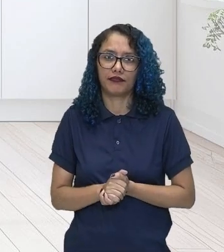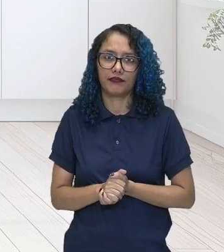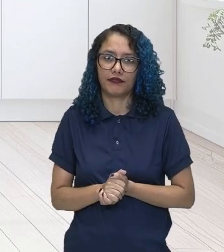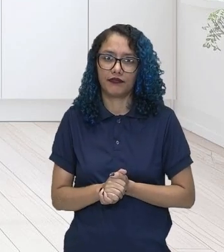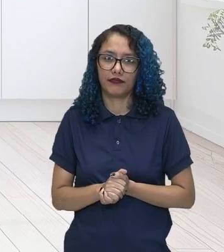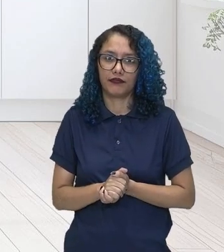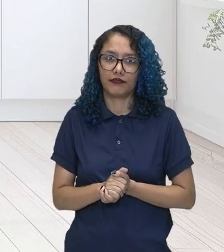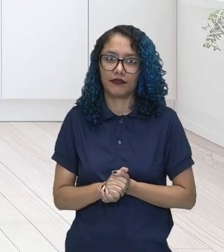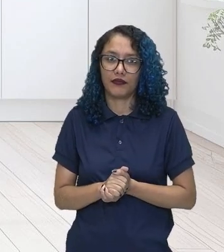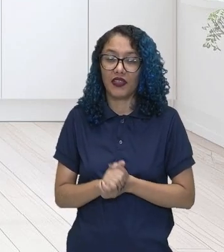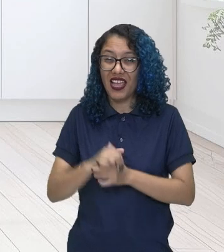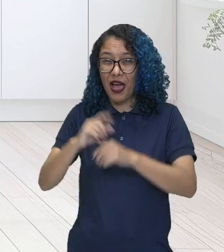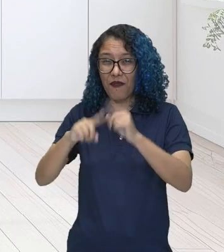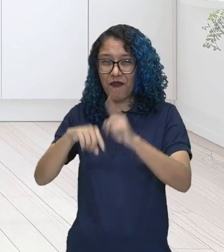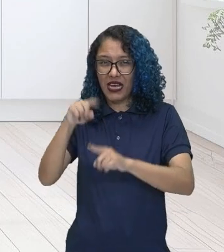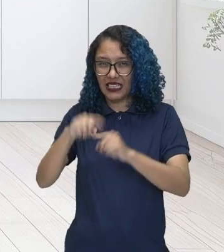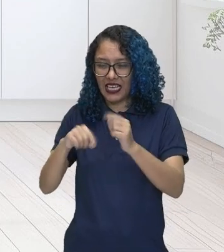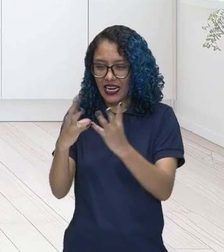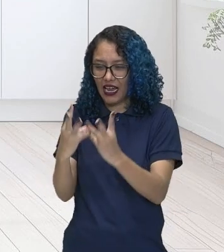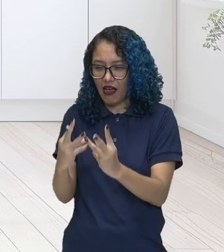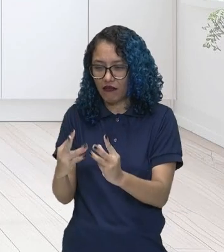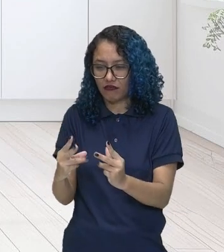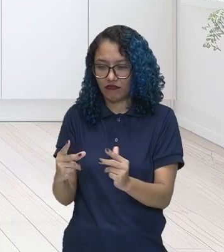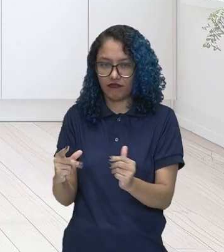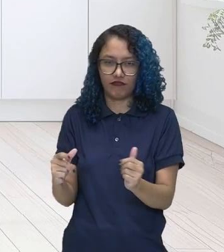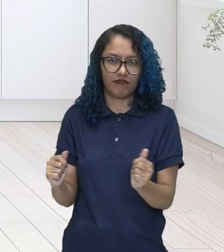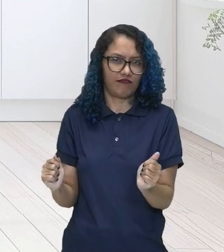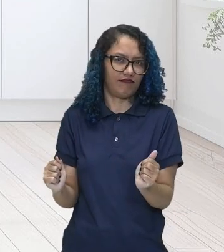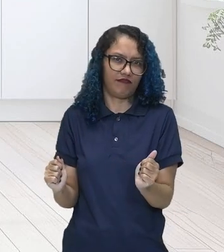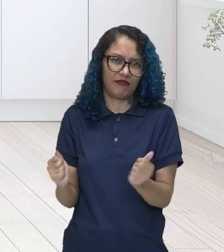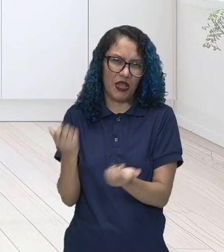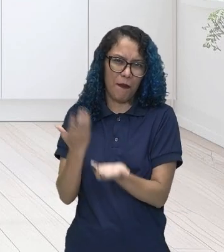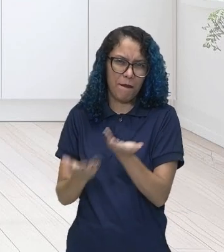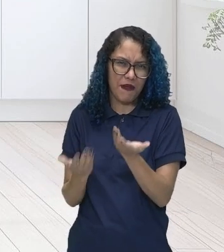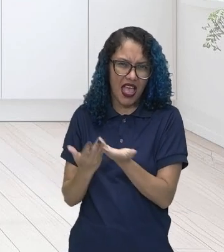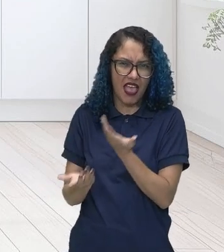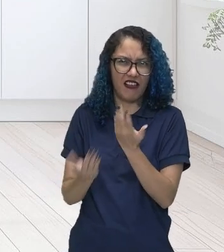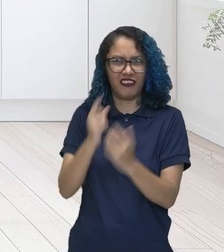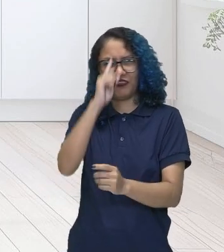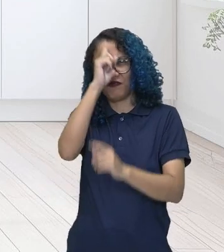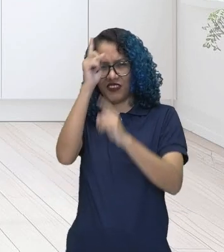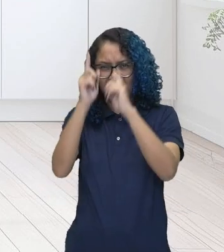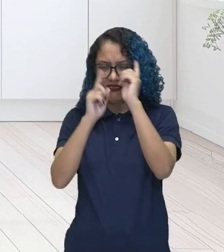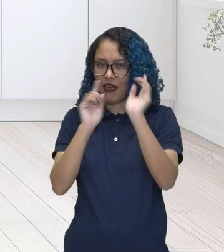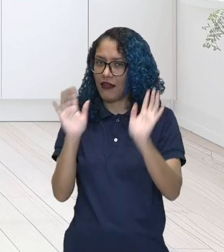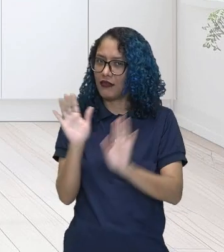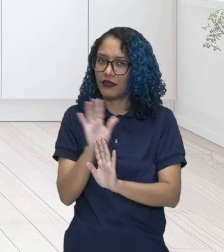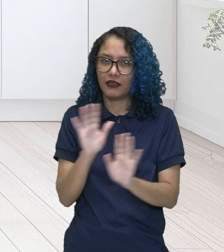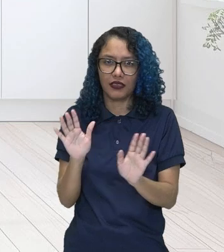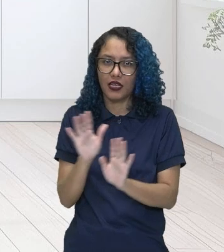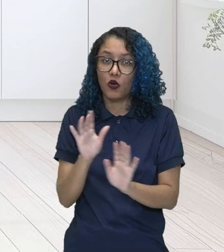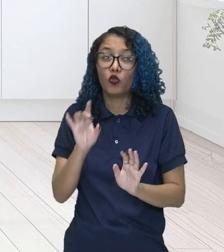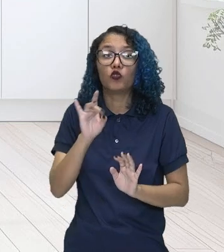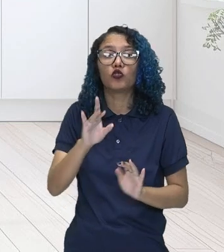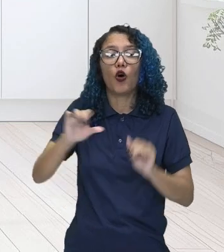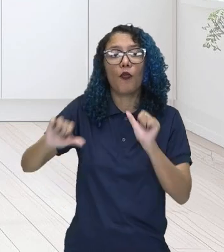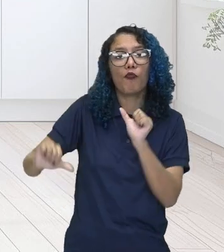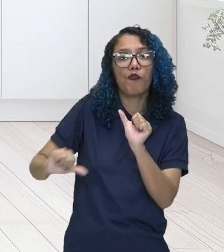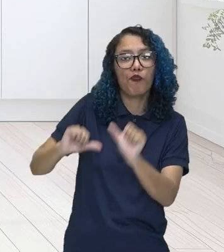é destruída, ela não é criada, ela é apenas